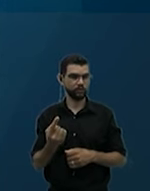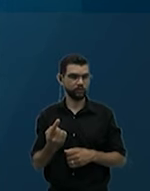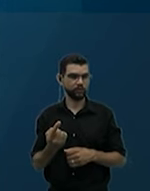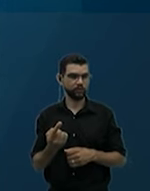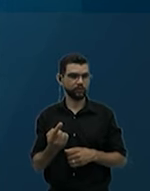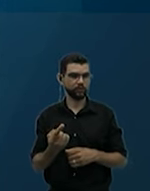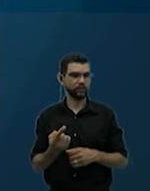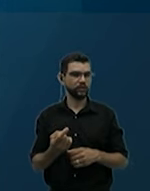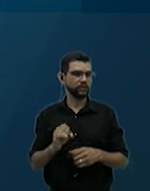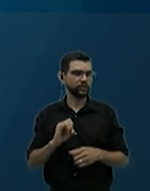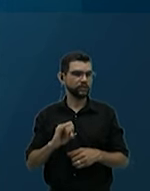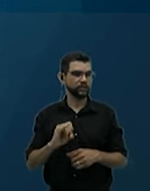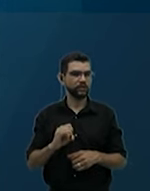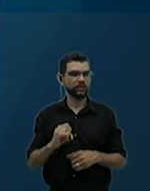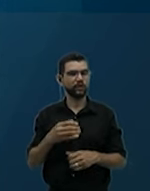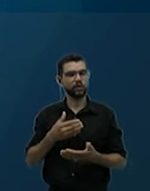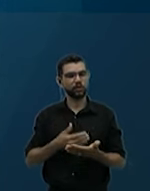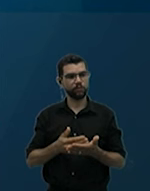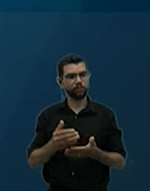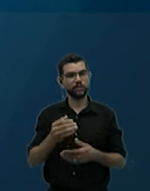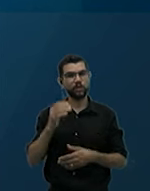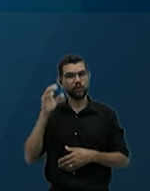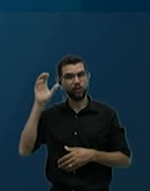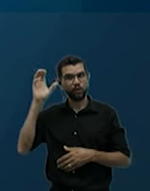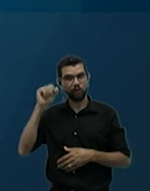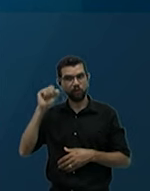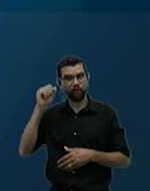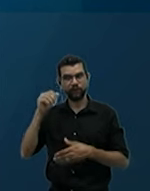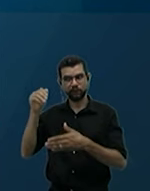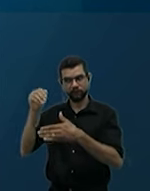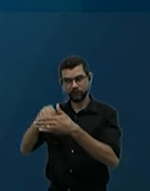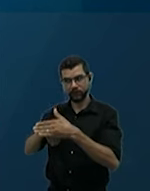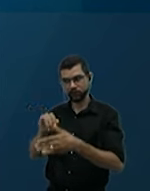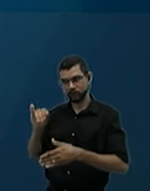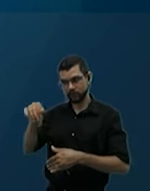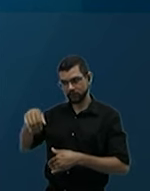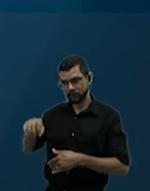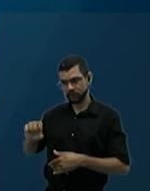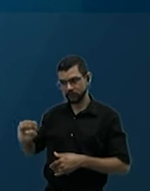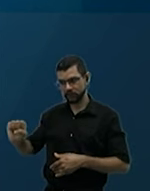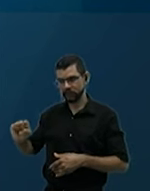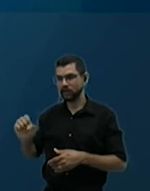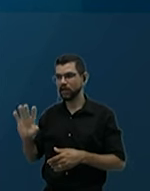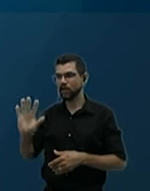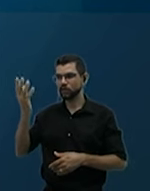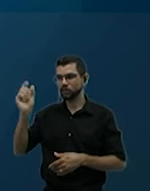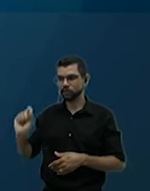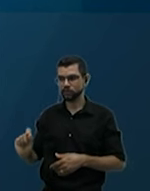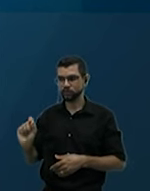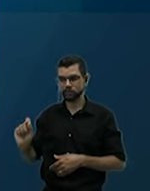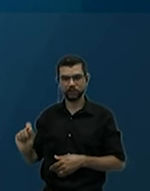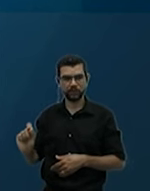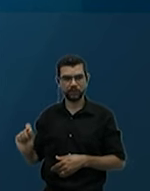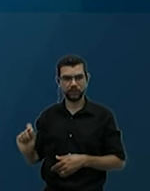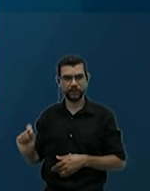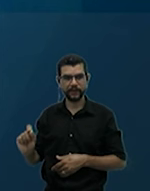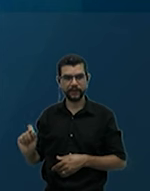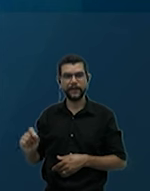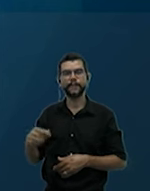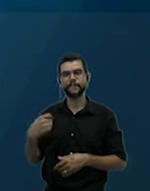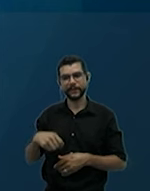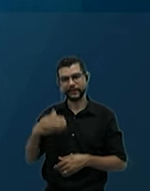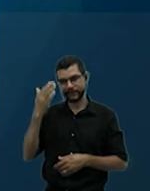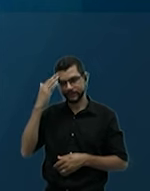acontece no âmbito dentro do INSS, esclarece para a gente que o problema aqui não é